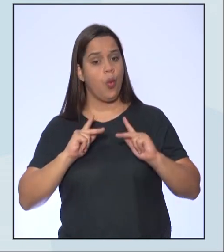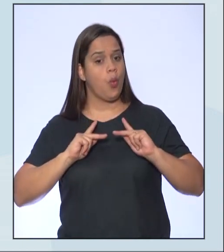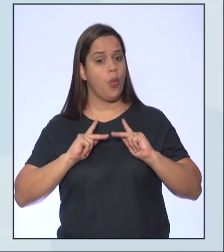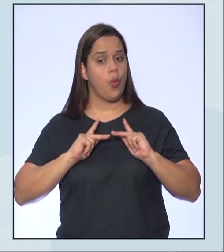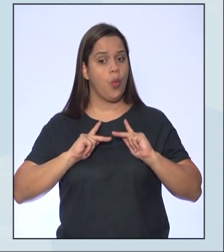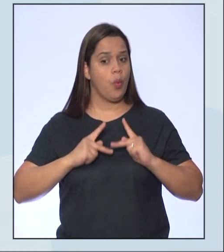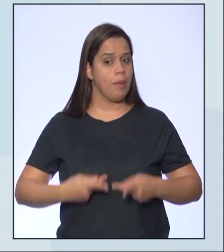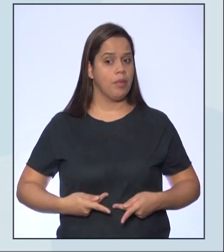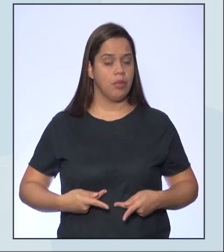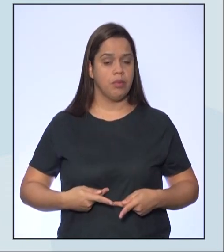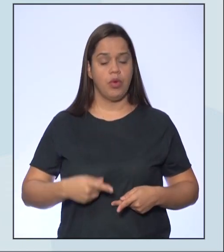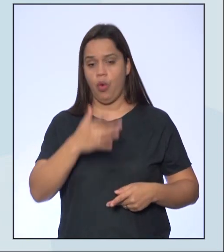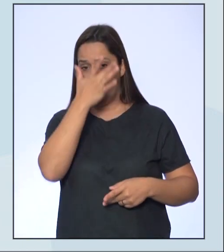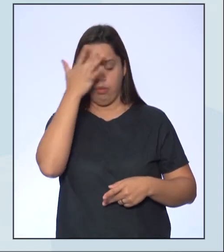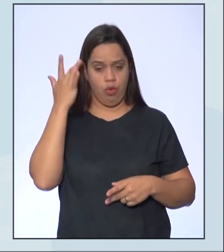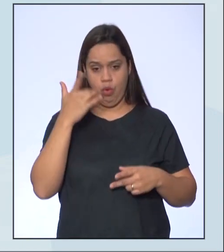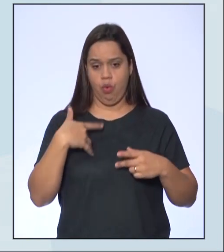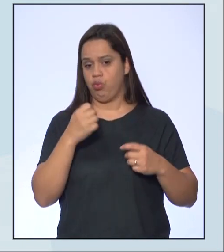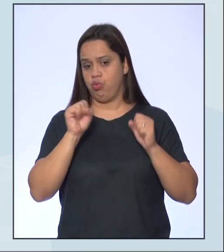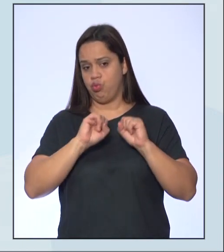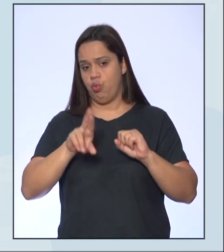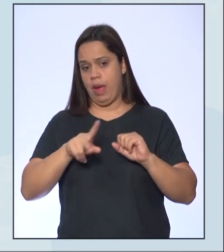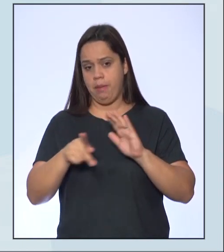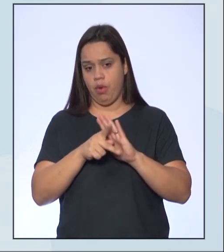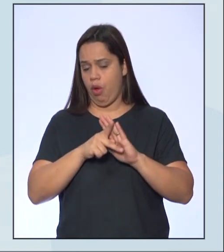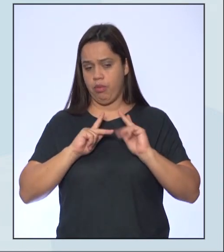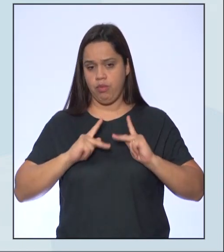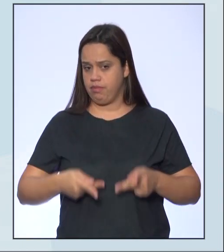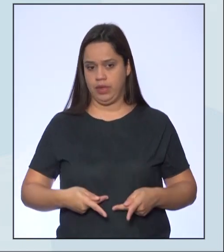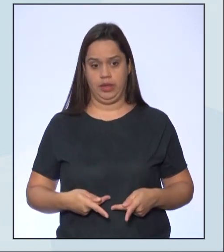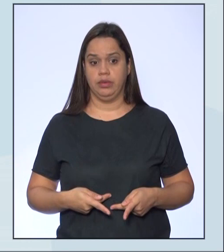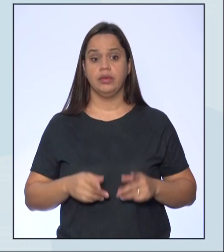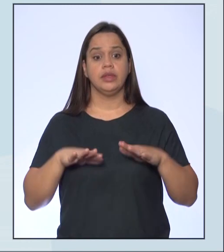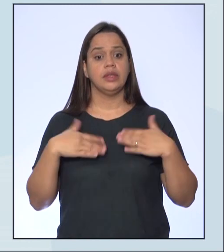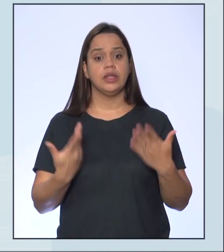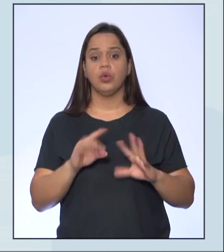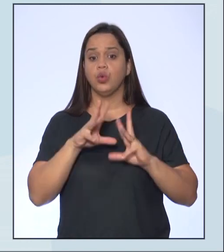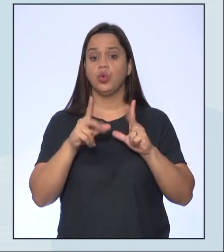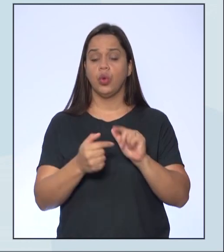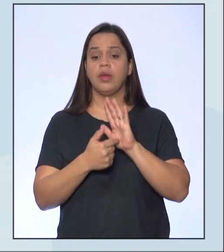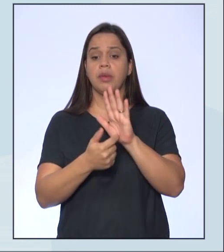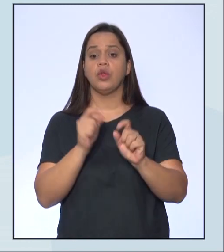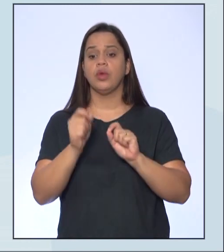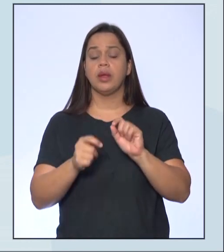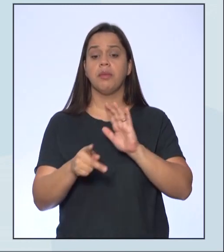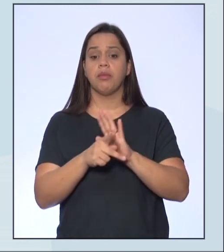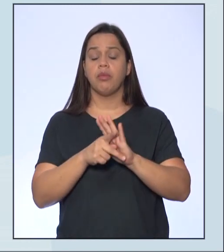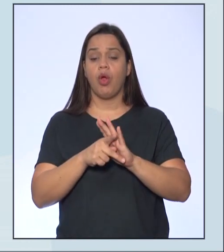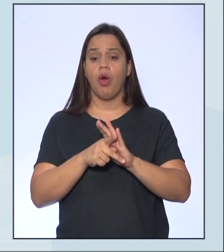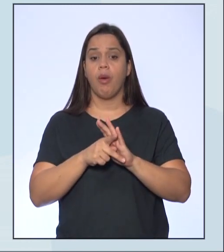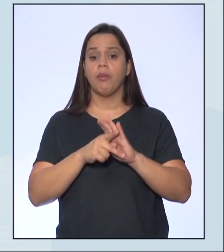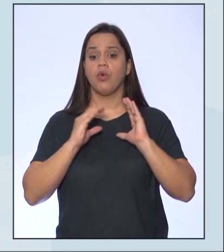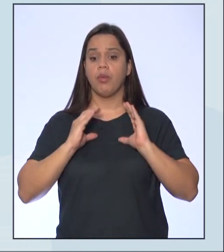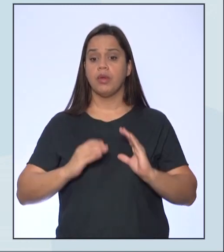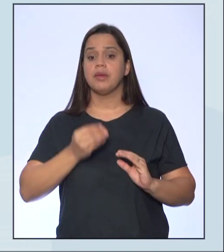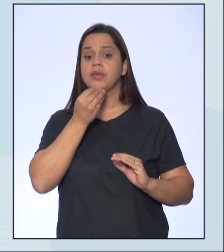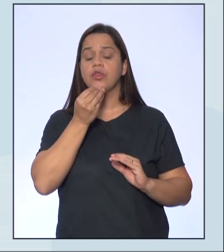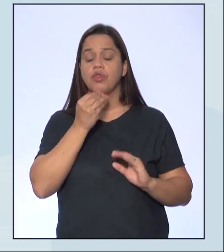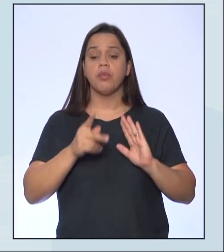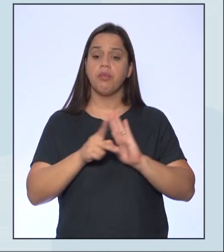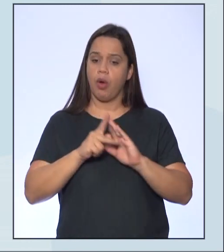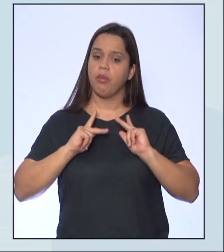por exemplo, o vento e o sol, tá? Mas todos eles vão apresentar características humanas, atitudes humanas,